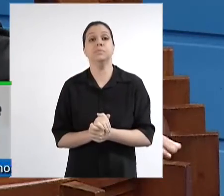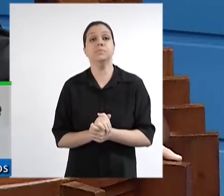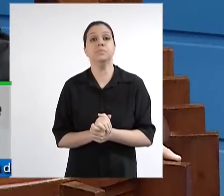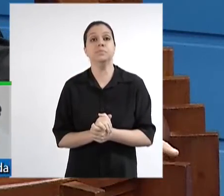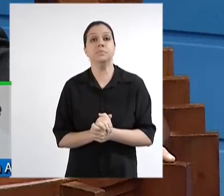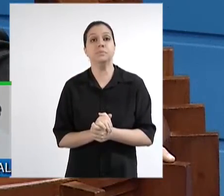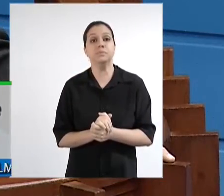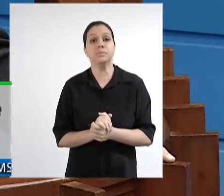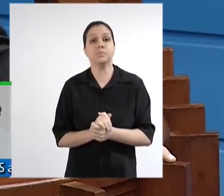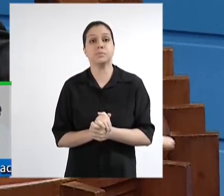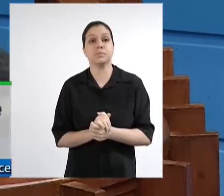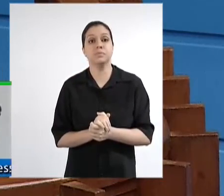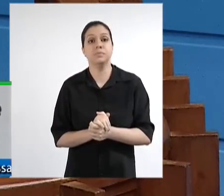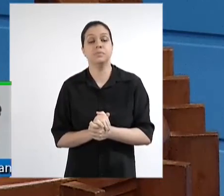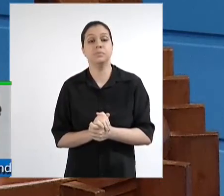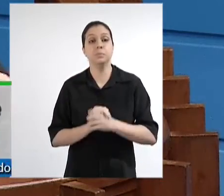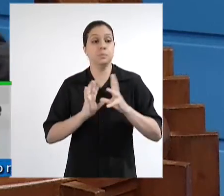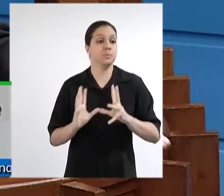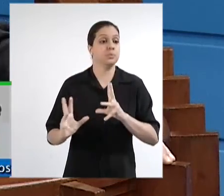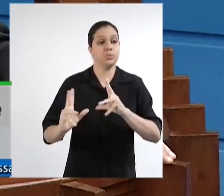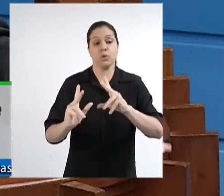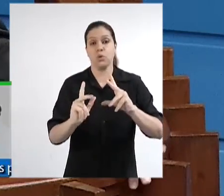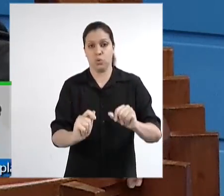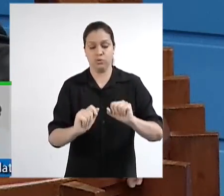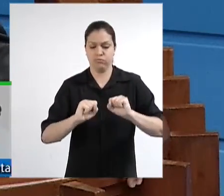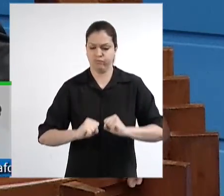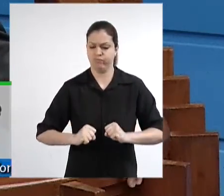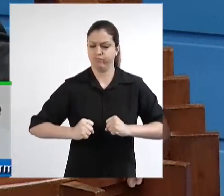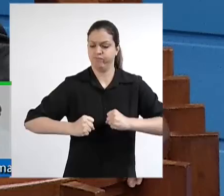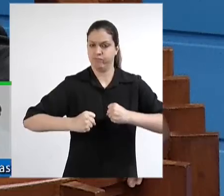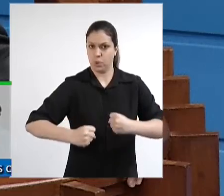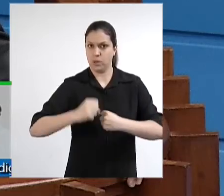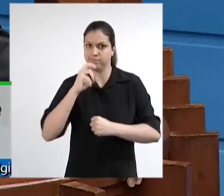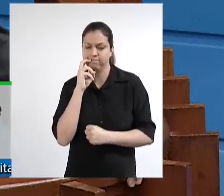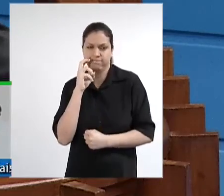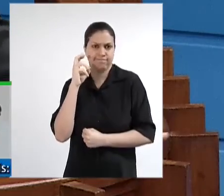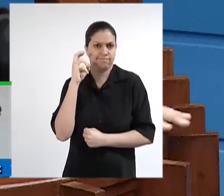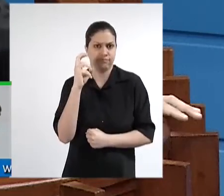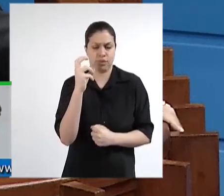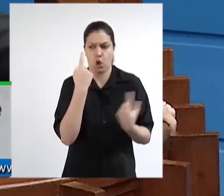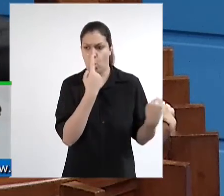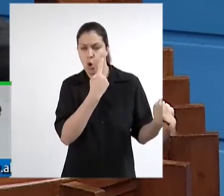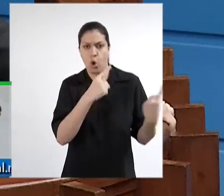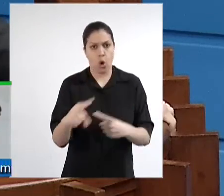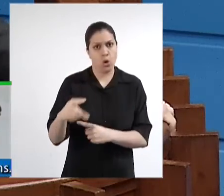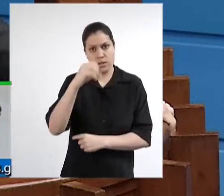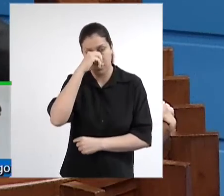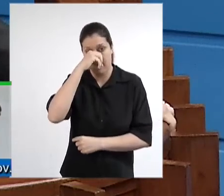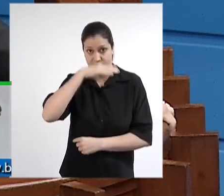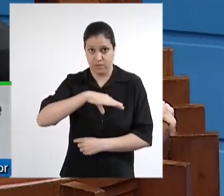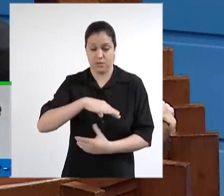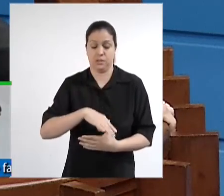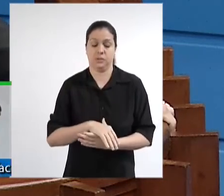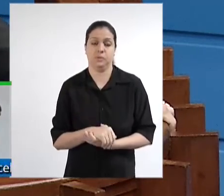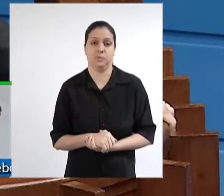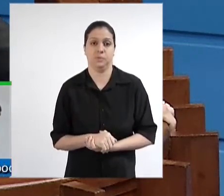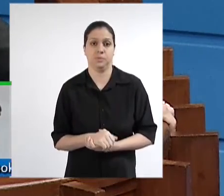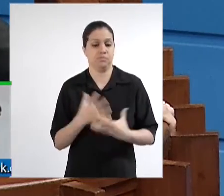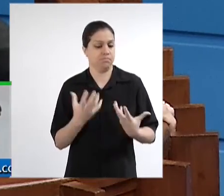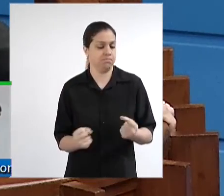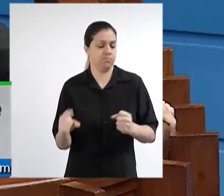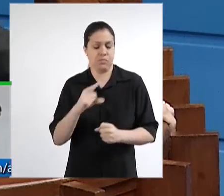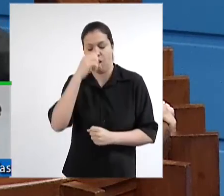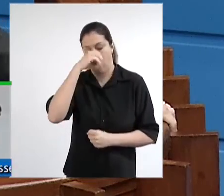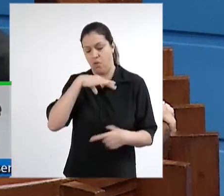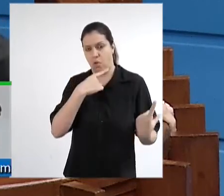juntos possamos fortalecer esse grito contra a violência à pessoa